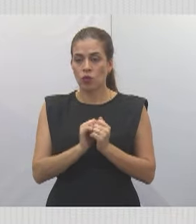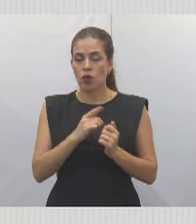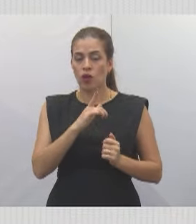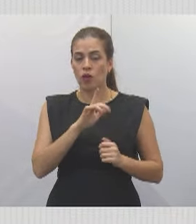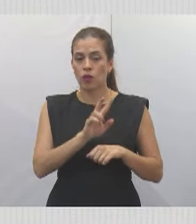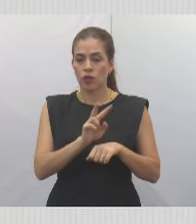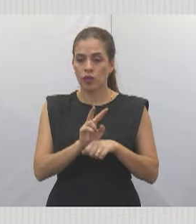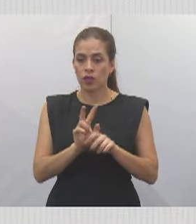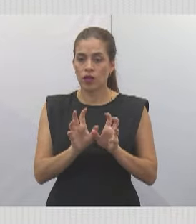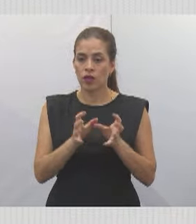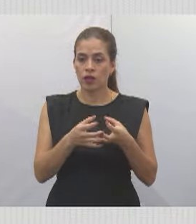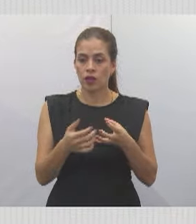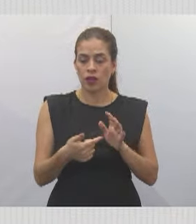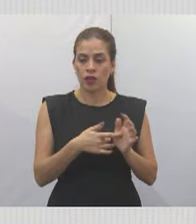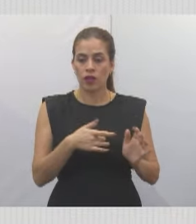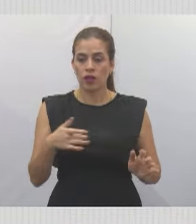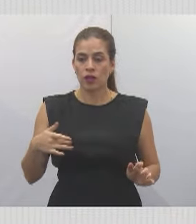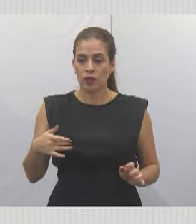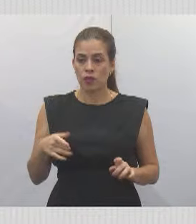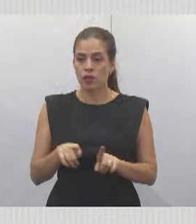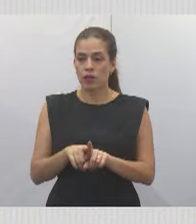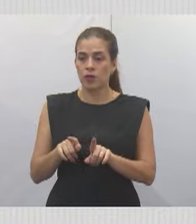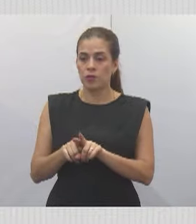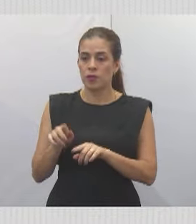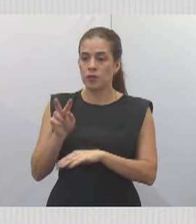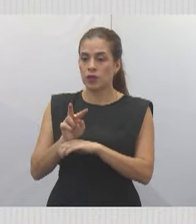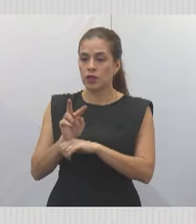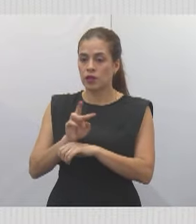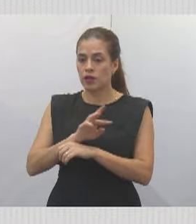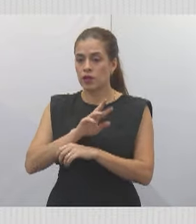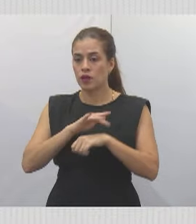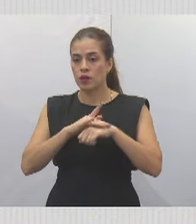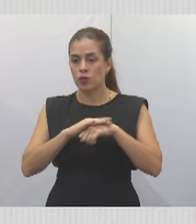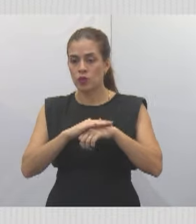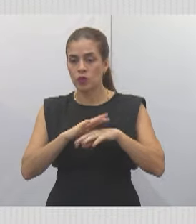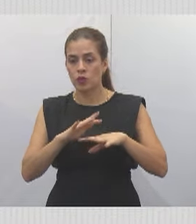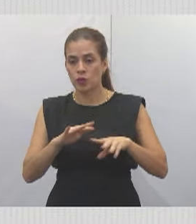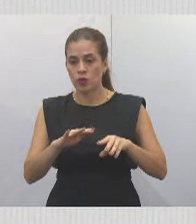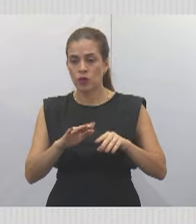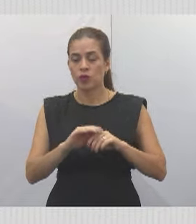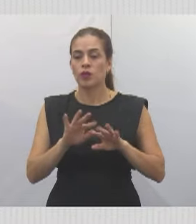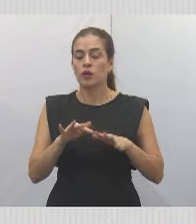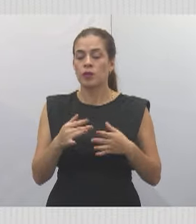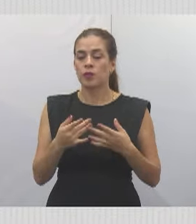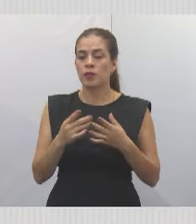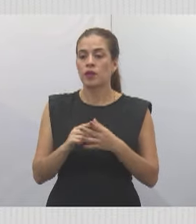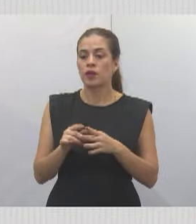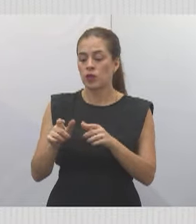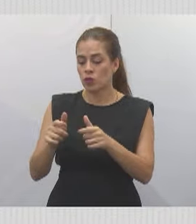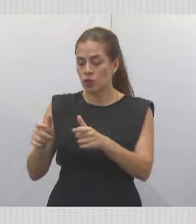endemias para a nebulização e monitoramento de criadouros de dengue.